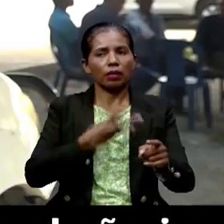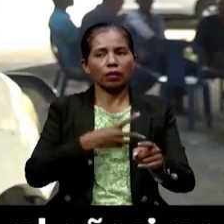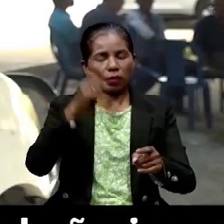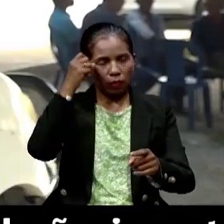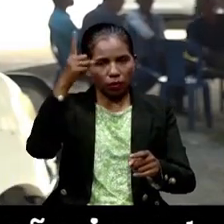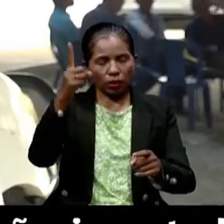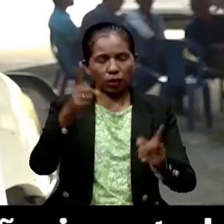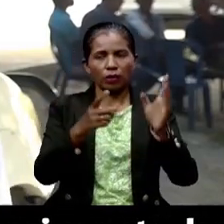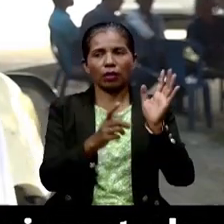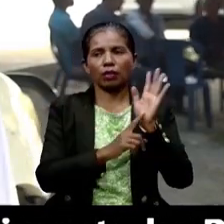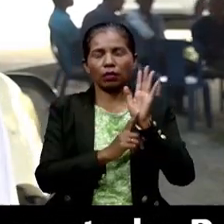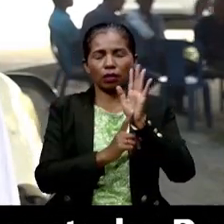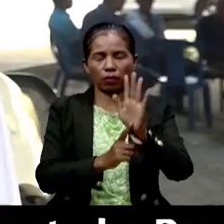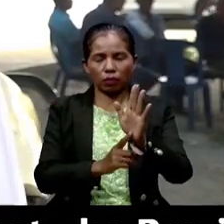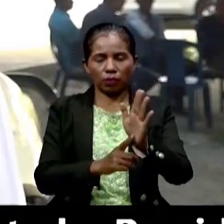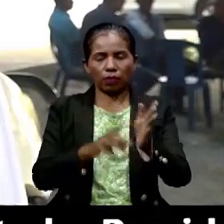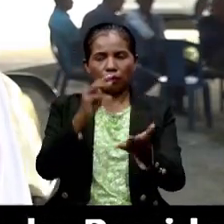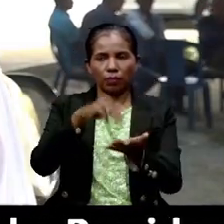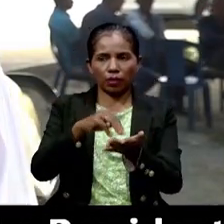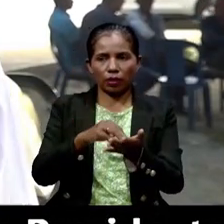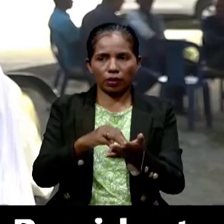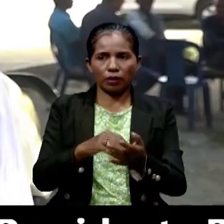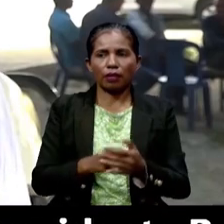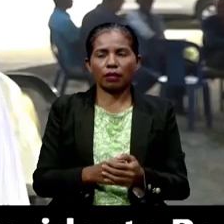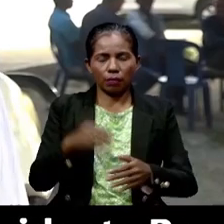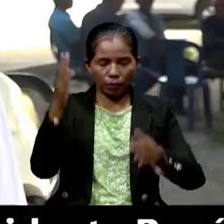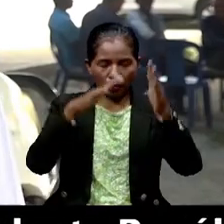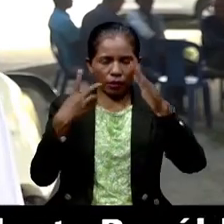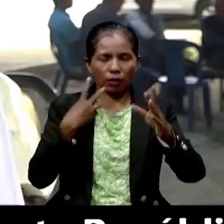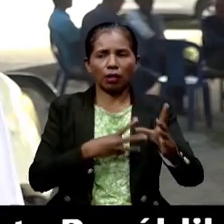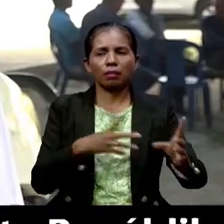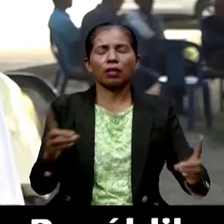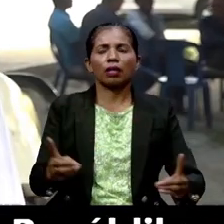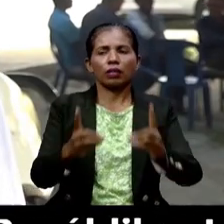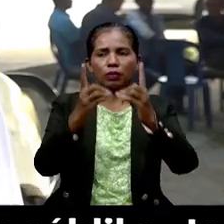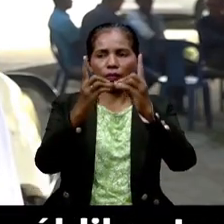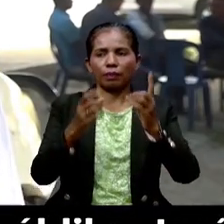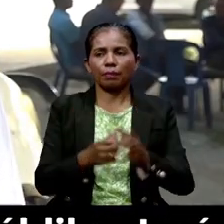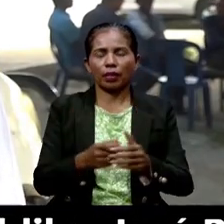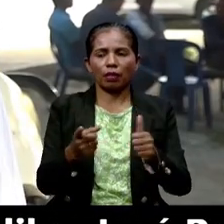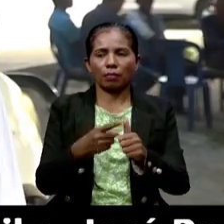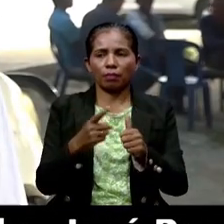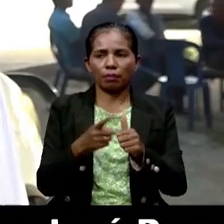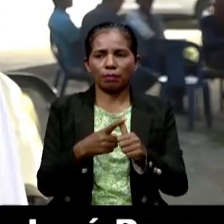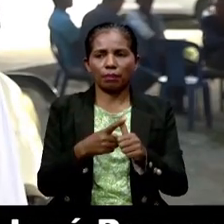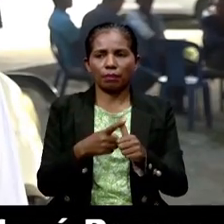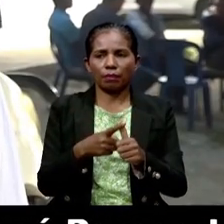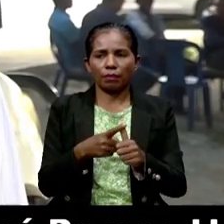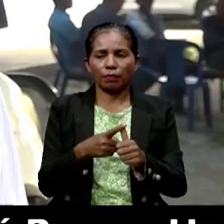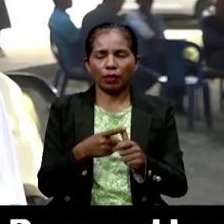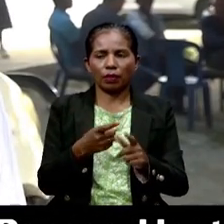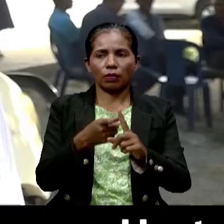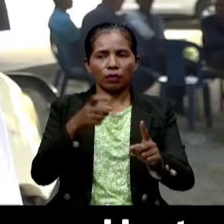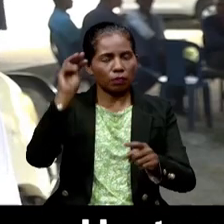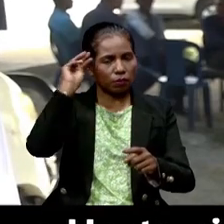tu transmite ciência. Só que o problema é a mensura, né? Porque primeiro, liu se